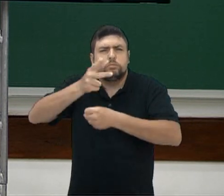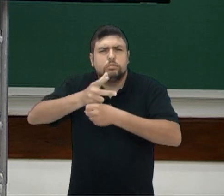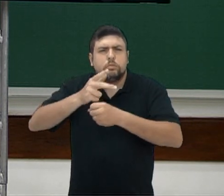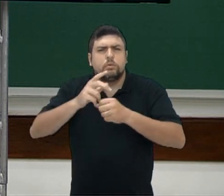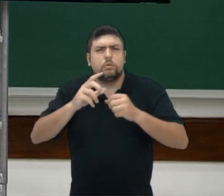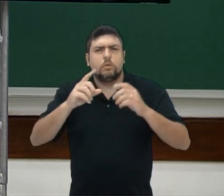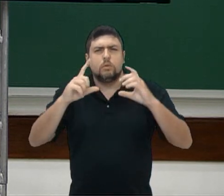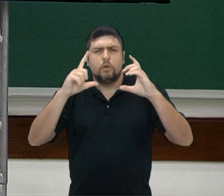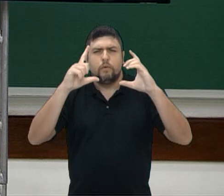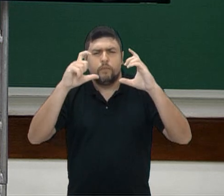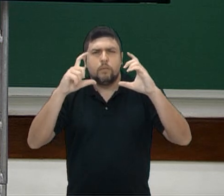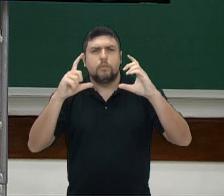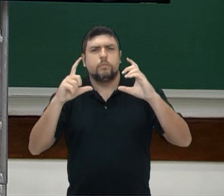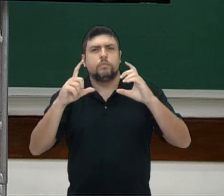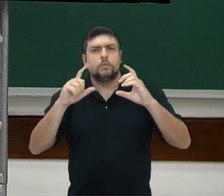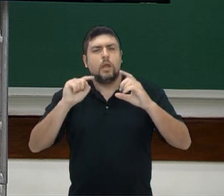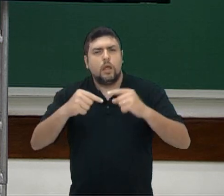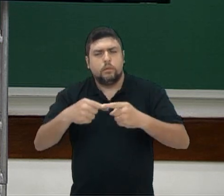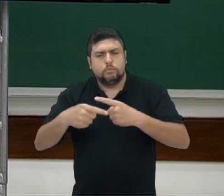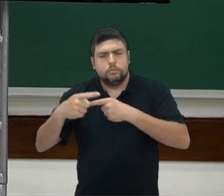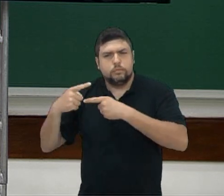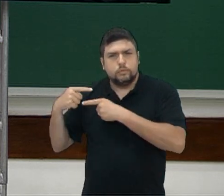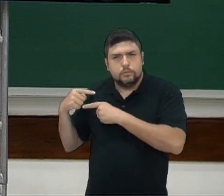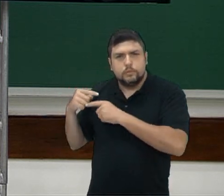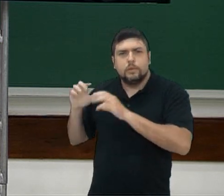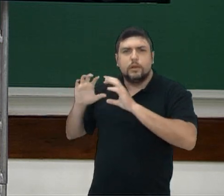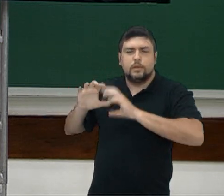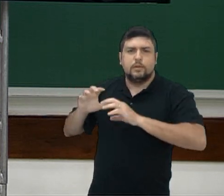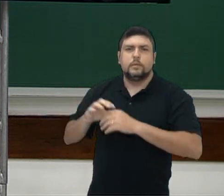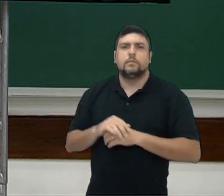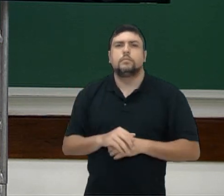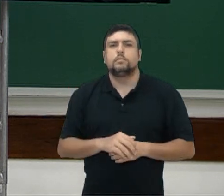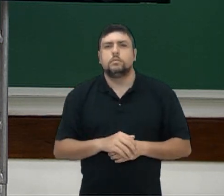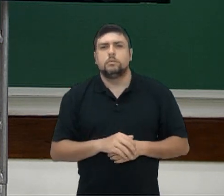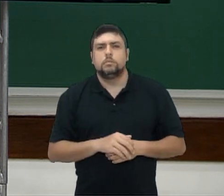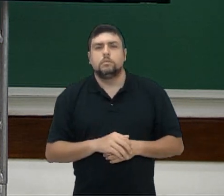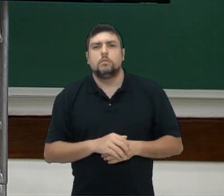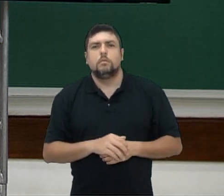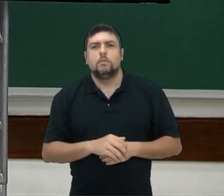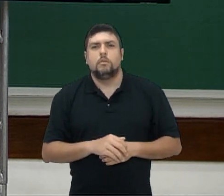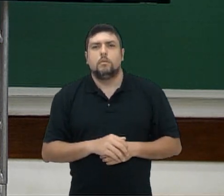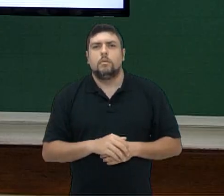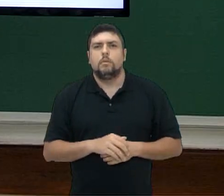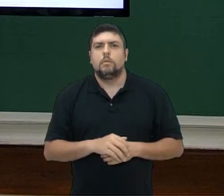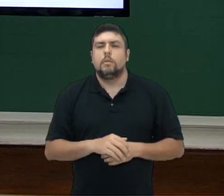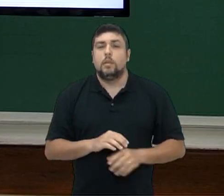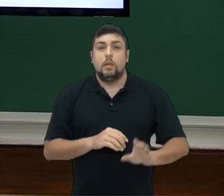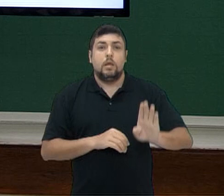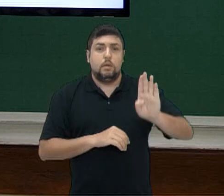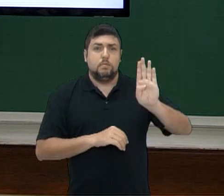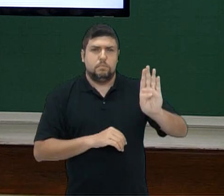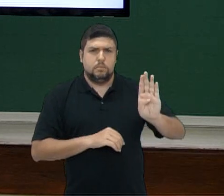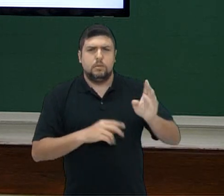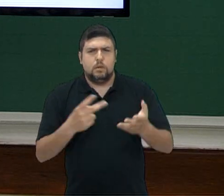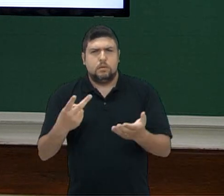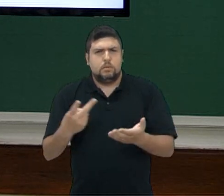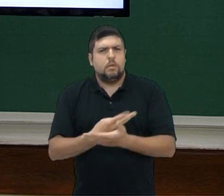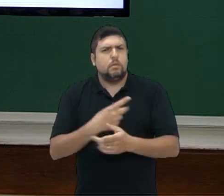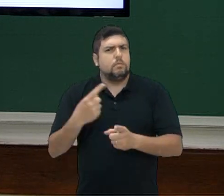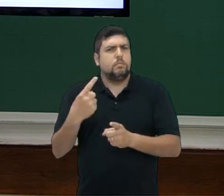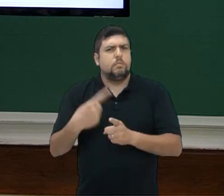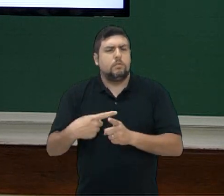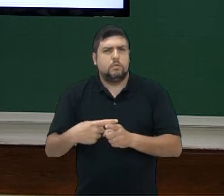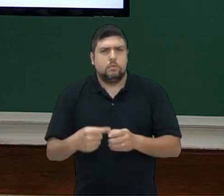ideia de maneira ampla, ok? Agora vamos analisar as outras opções. Por que estão erradas? Na letra B, ele dimensiona os